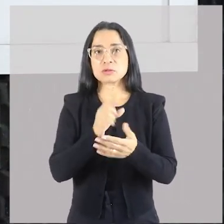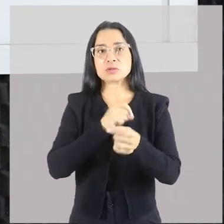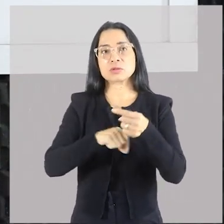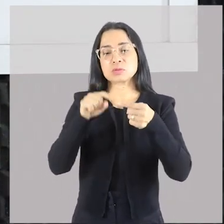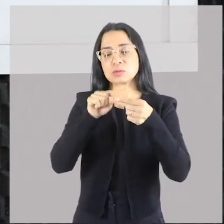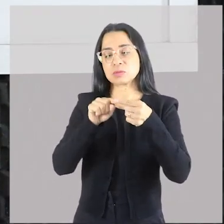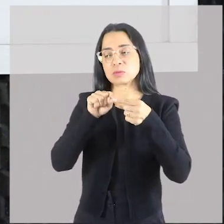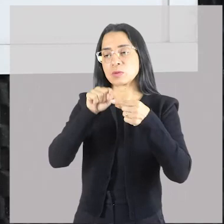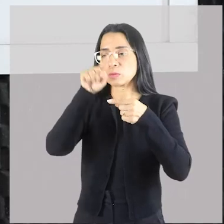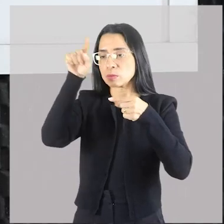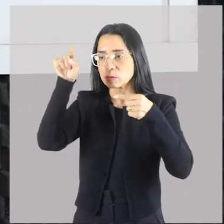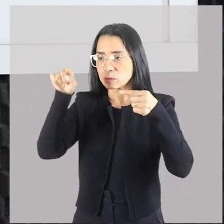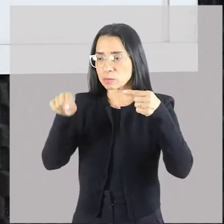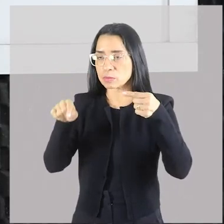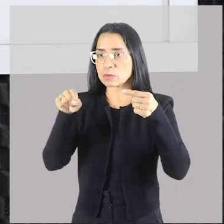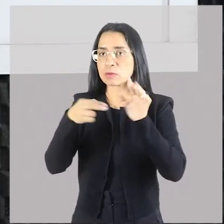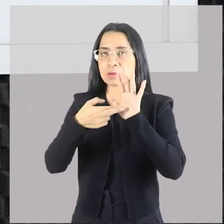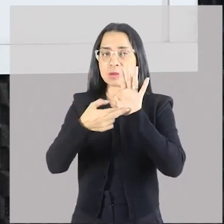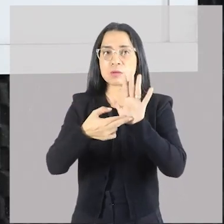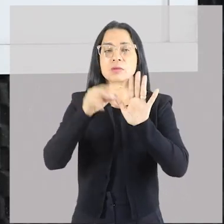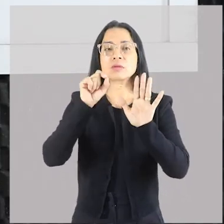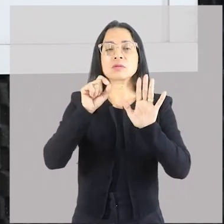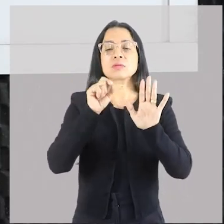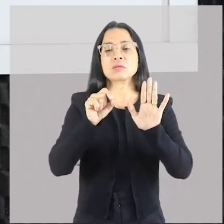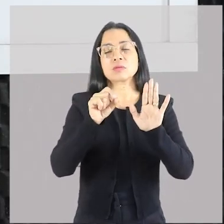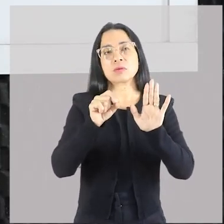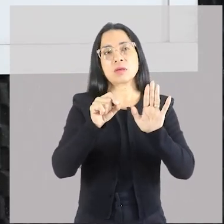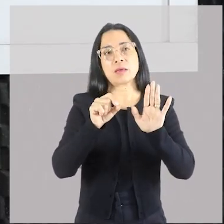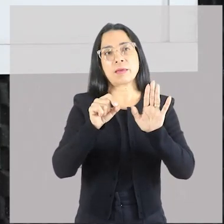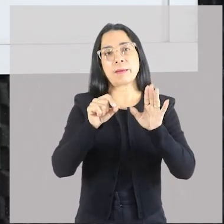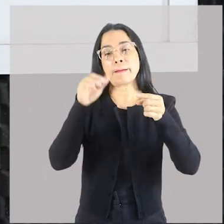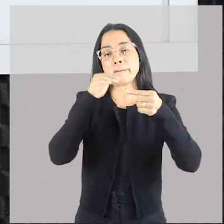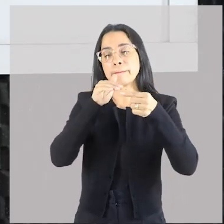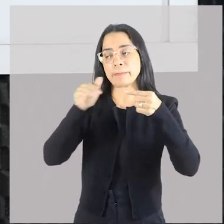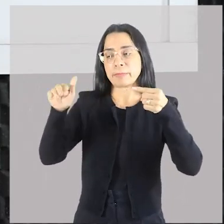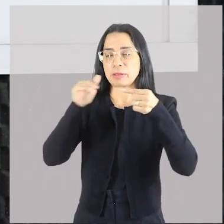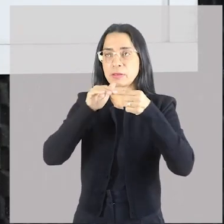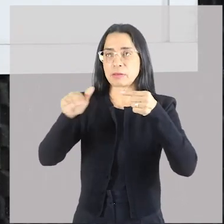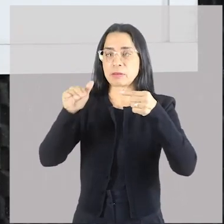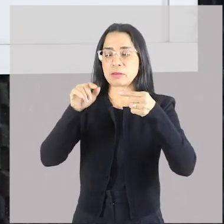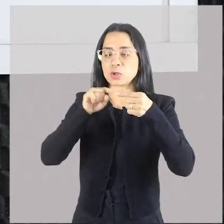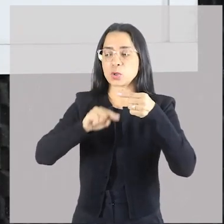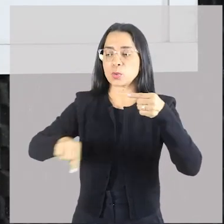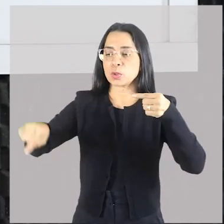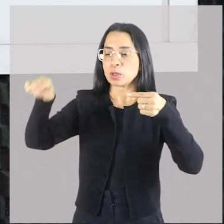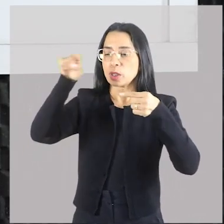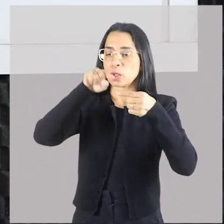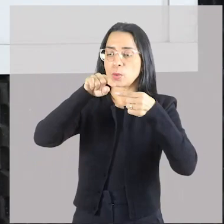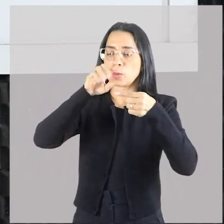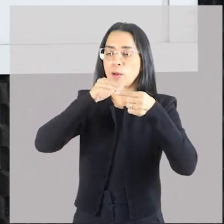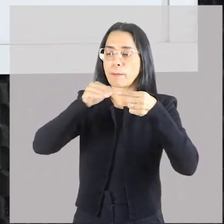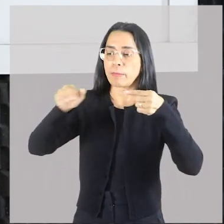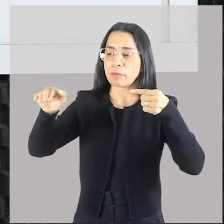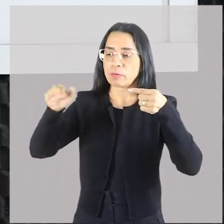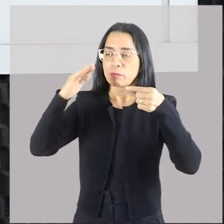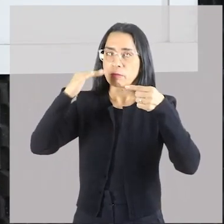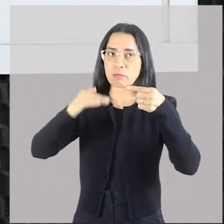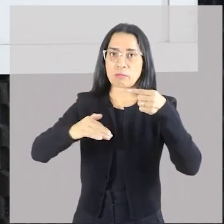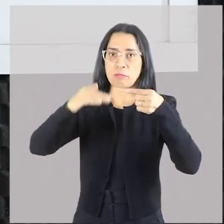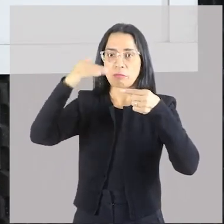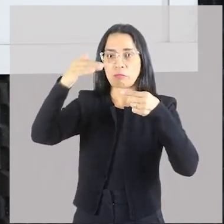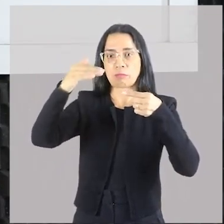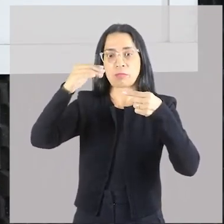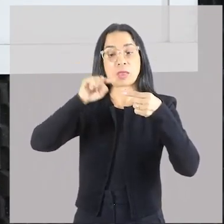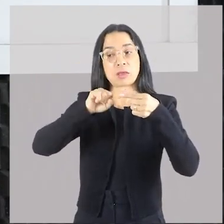setor circular, ele representa o quê? Ele representa metade do meu círculo. Então, se você tem essa certeza,